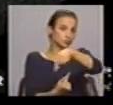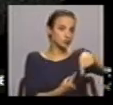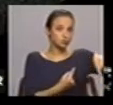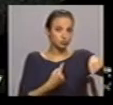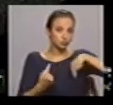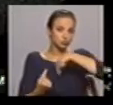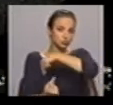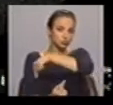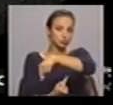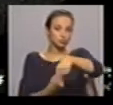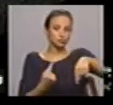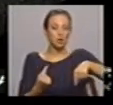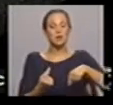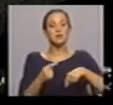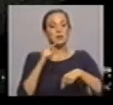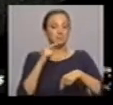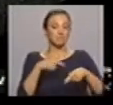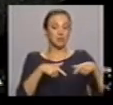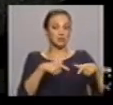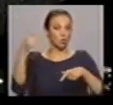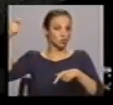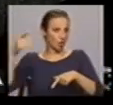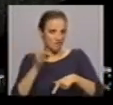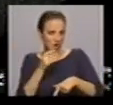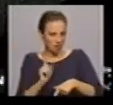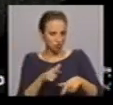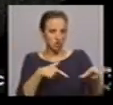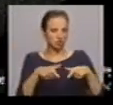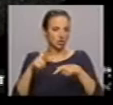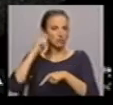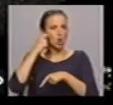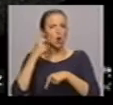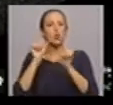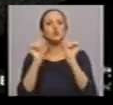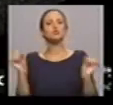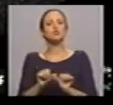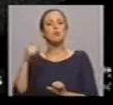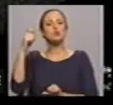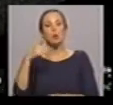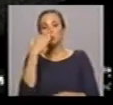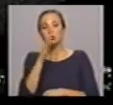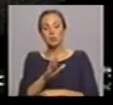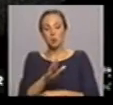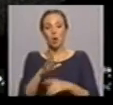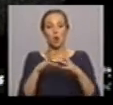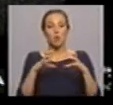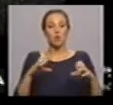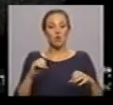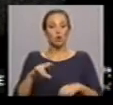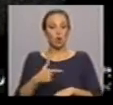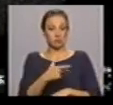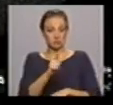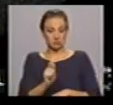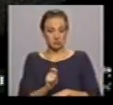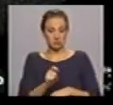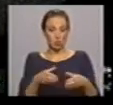digamos assim, de outras estrelas, não o Sol, obviamente, afeta o nosso próprio sistema solar, nomeadamente a nuvem de Oort, que é um grande reservatório de cometas,